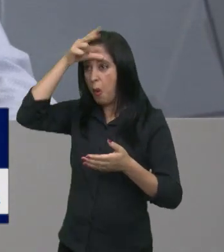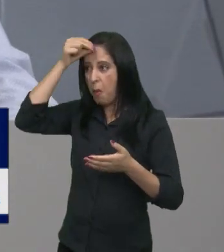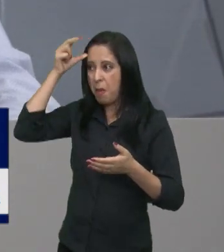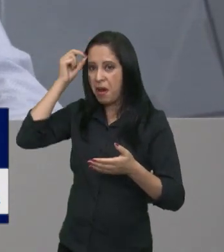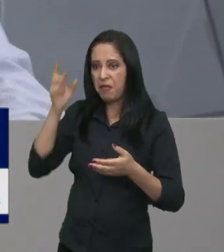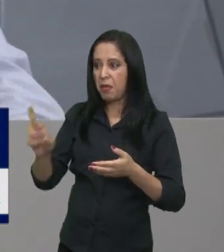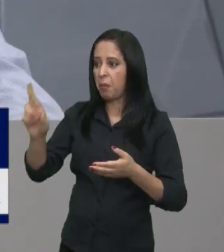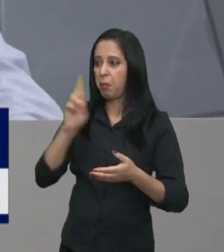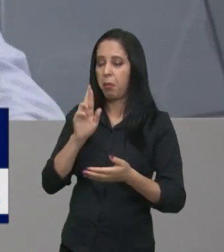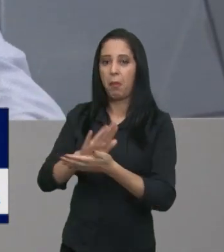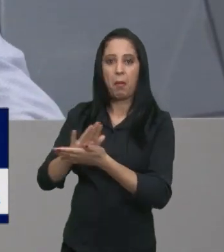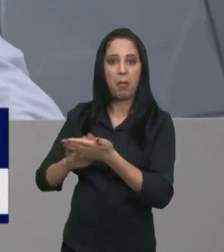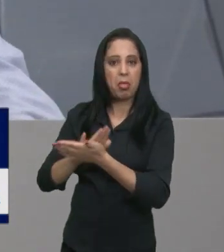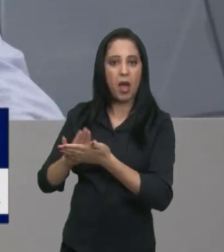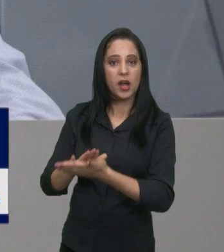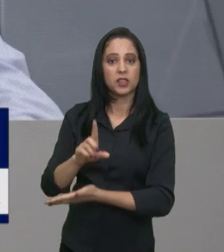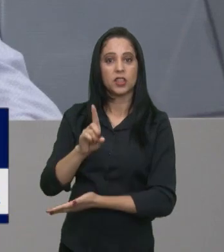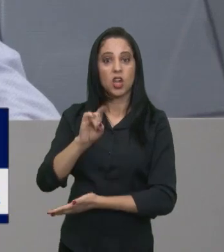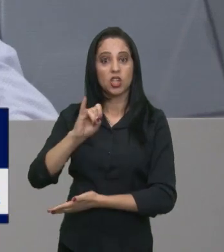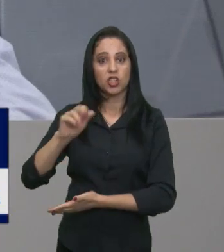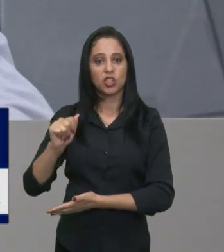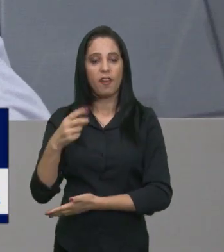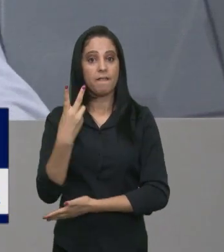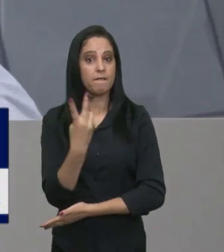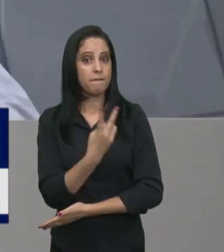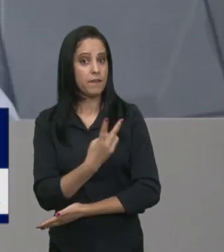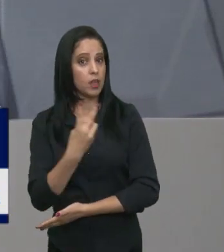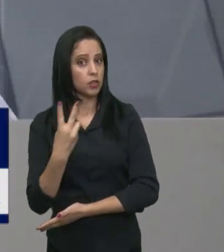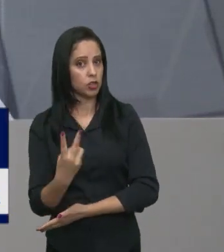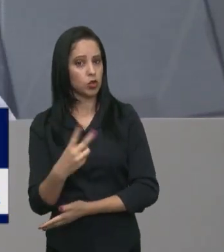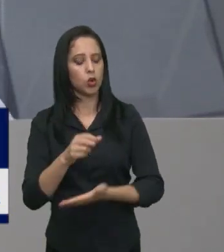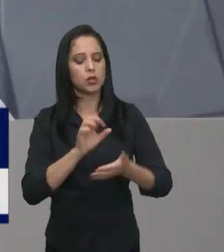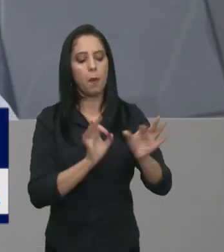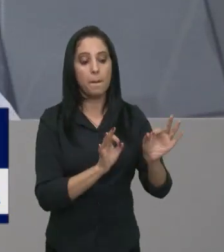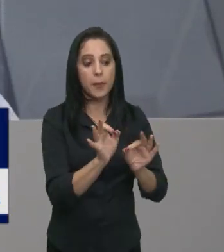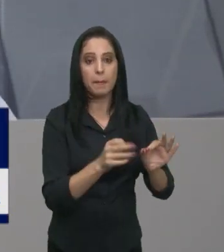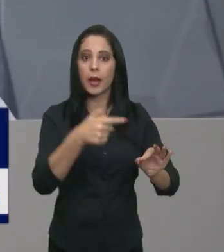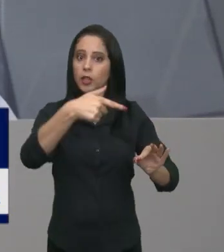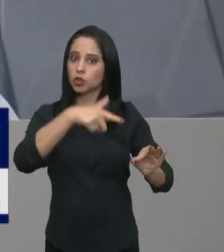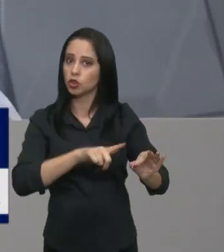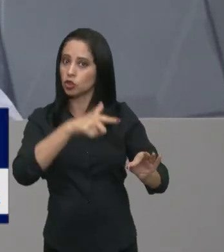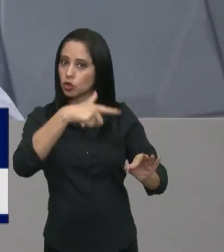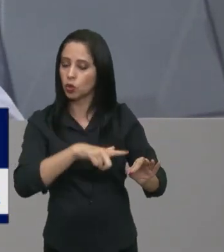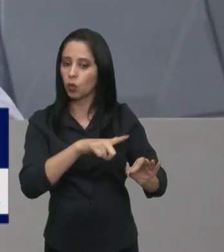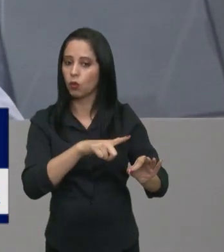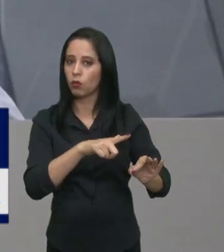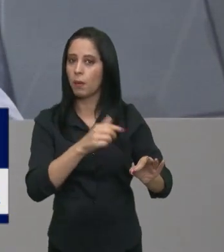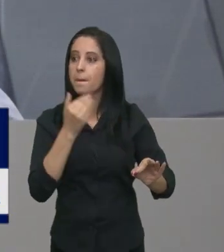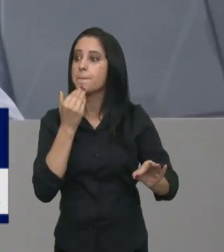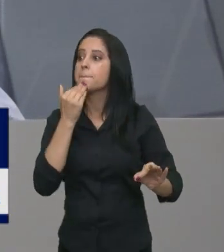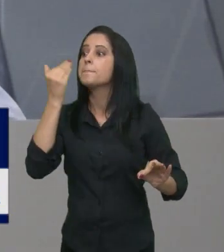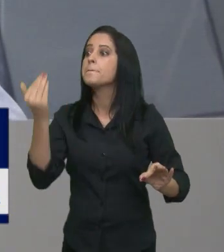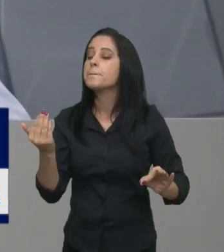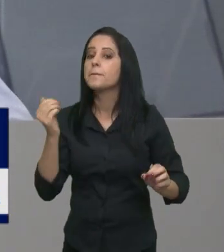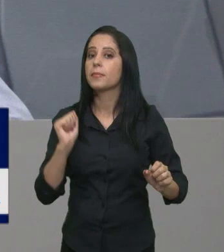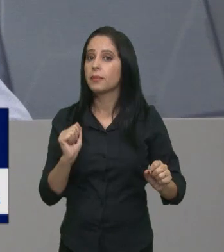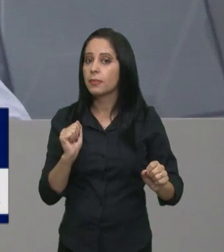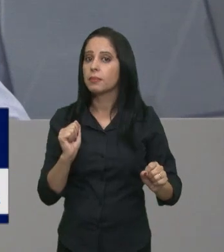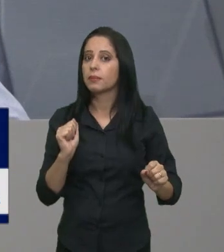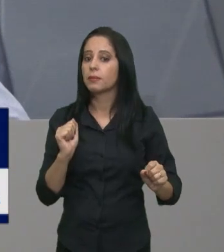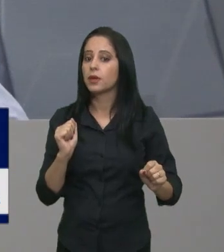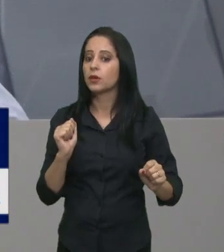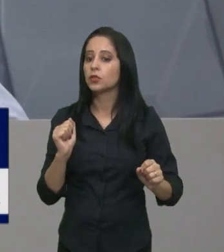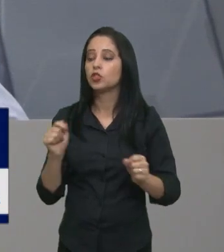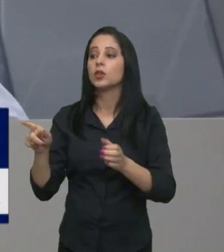dia 22, protocolei nessa casa aqui, solicitando que fizesse um estudo, através da contratação